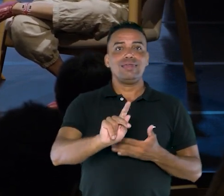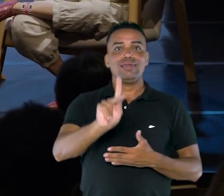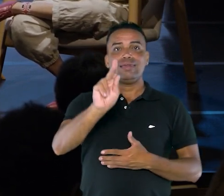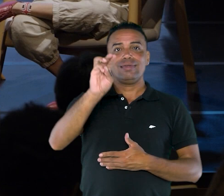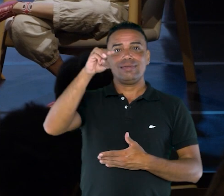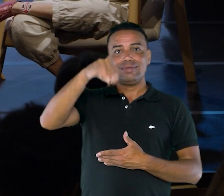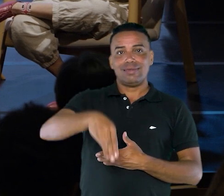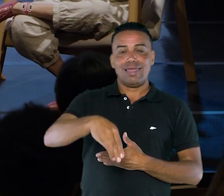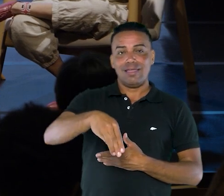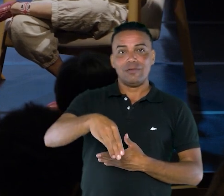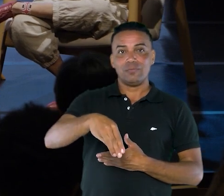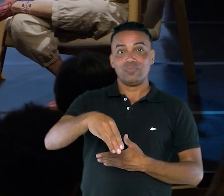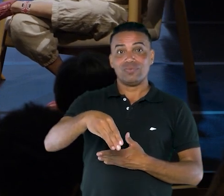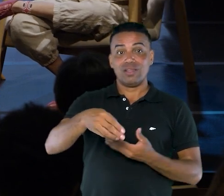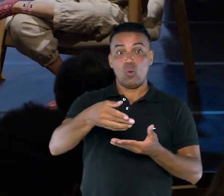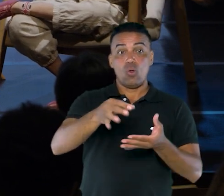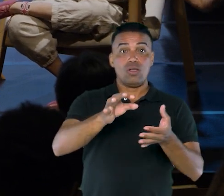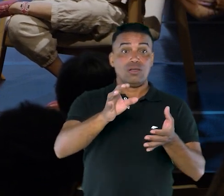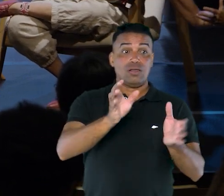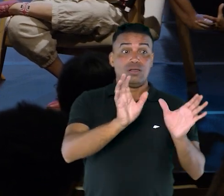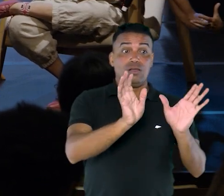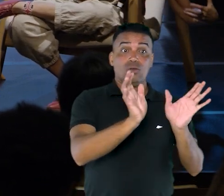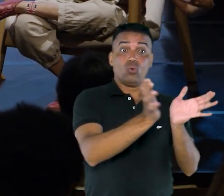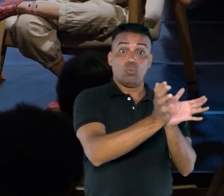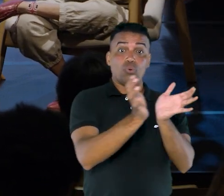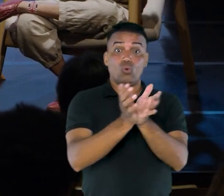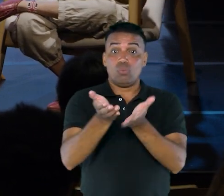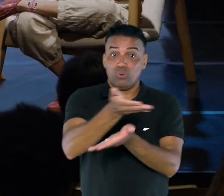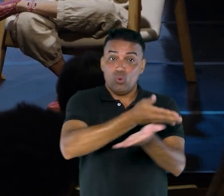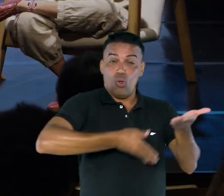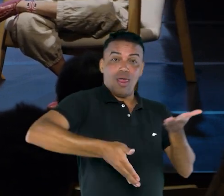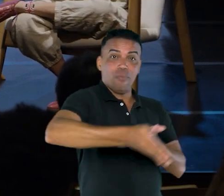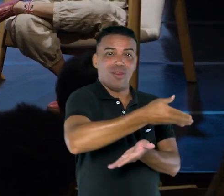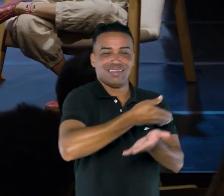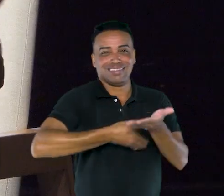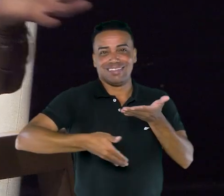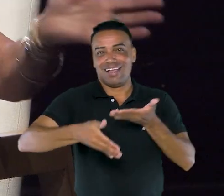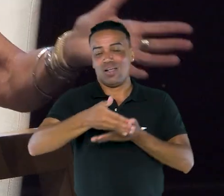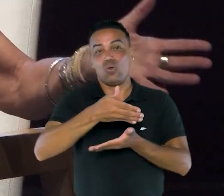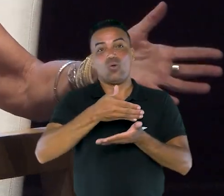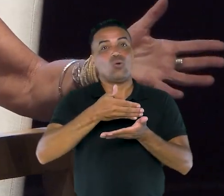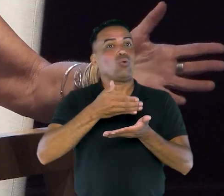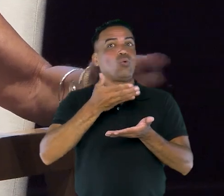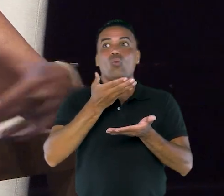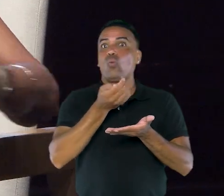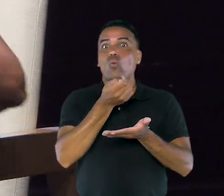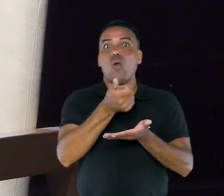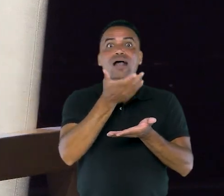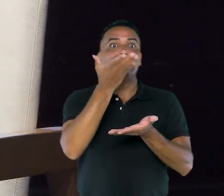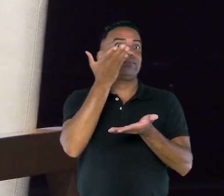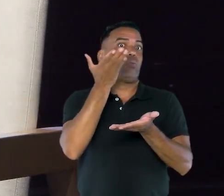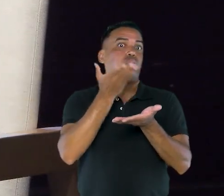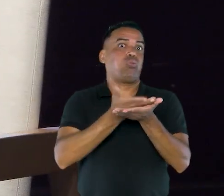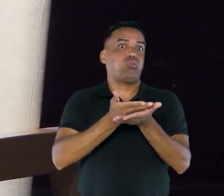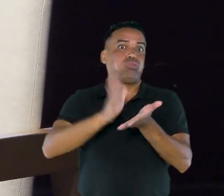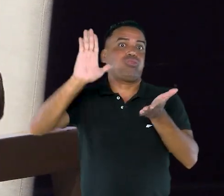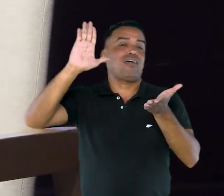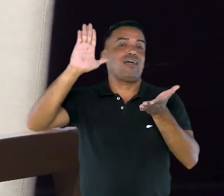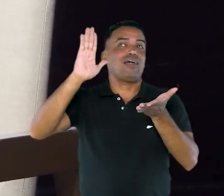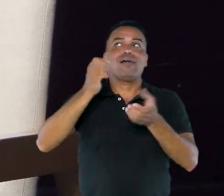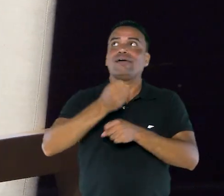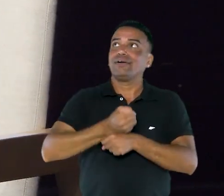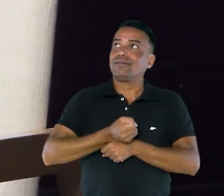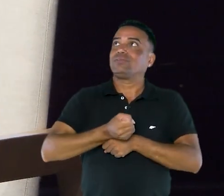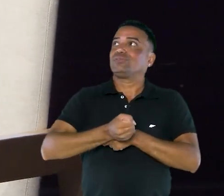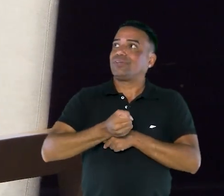Dois seres, né? A alga e o fungo em estreitíssima colaboração. Quase foi execrada, né? Demoraram anos e